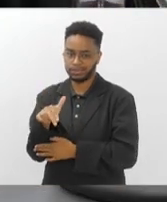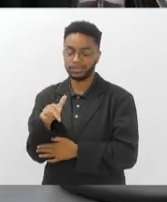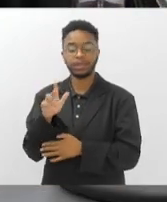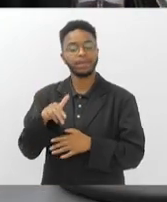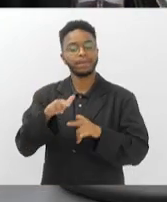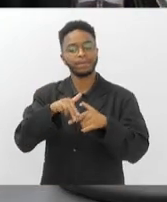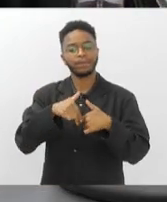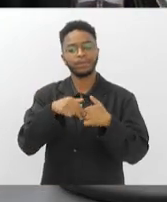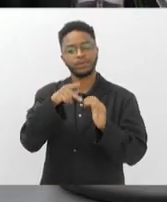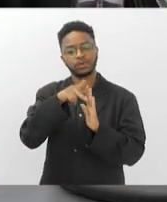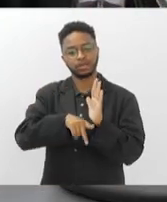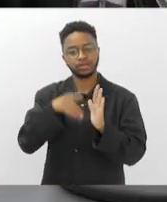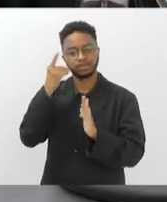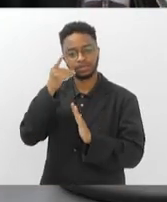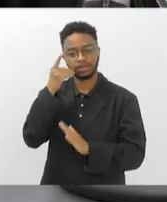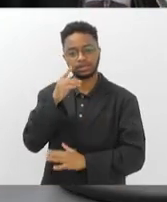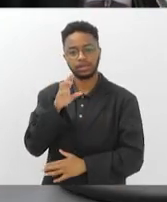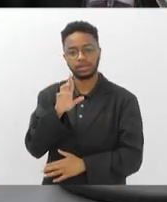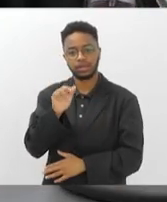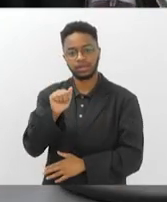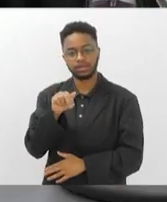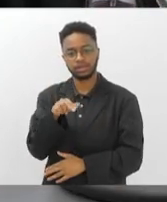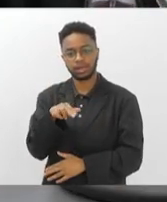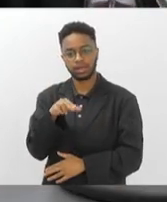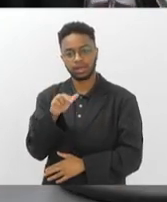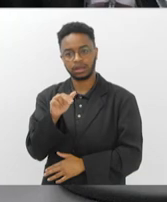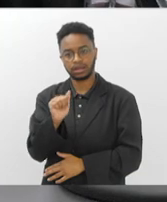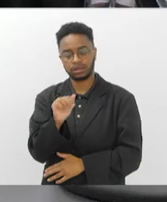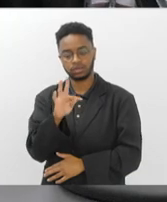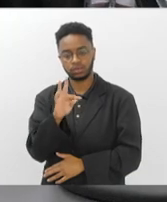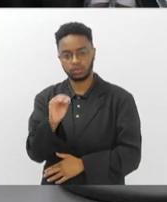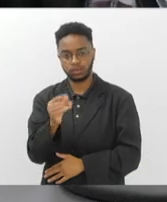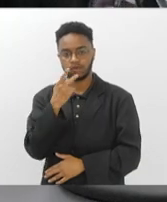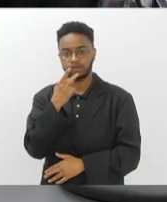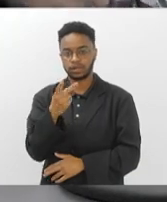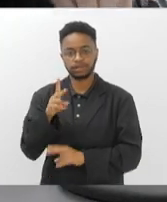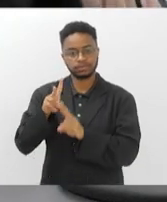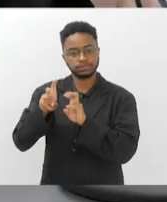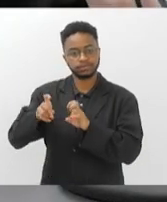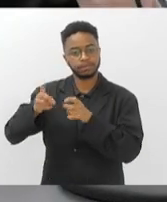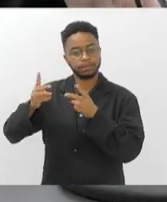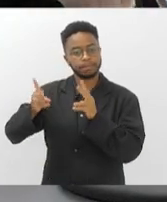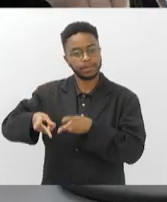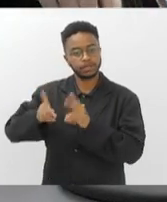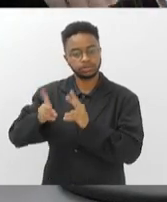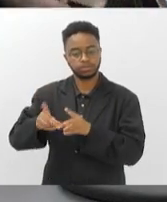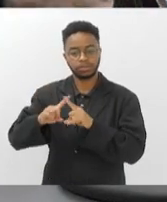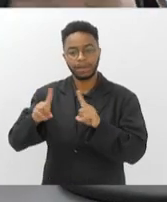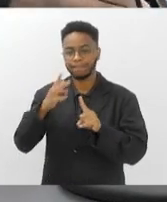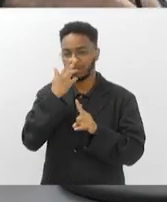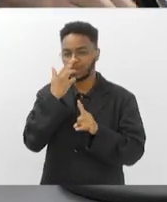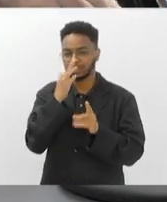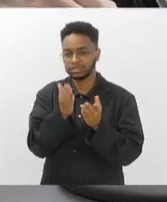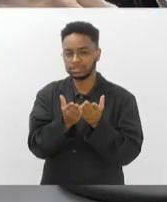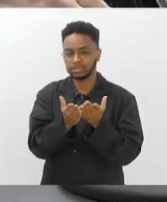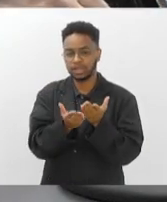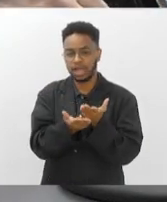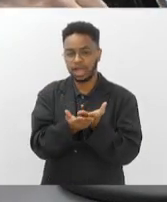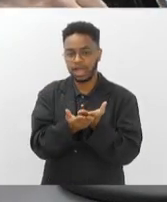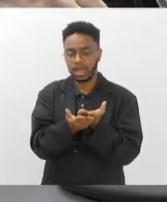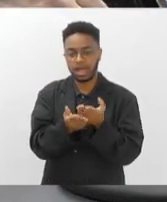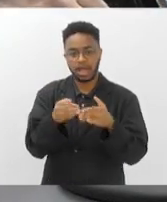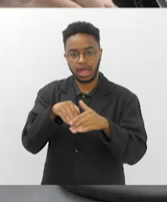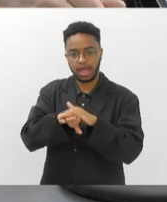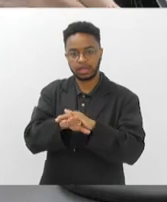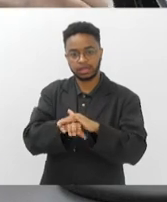do deputado Renato Cozzolino, que fala sobre o mesmo tema, me parece que está desarquivado. Mas